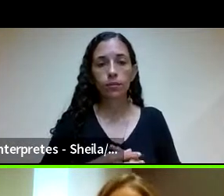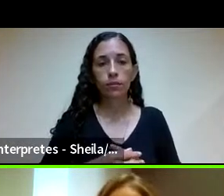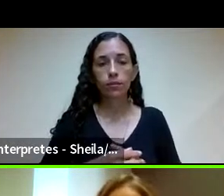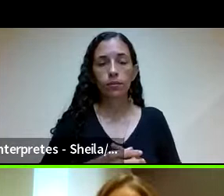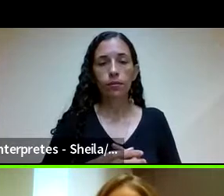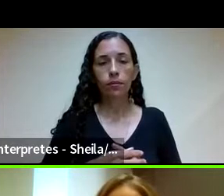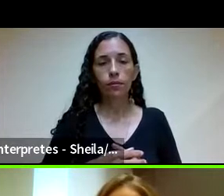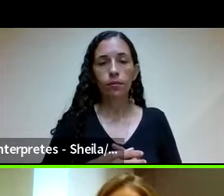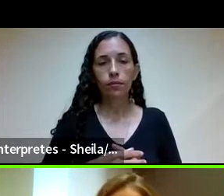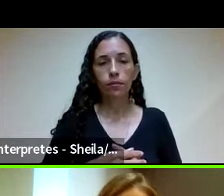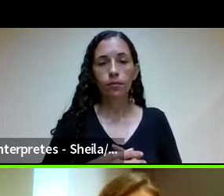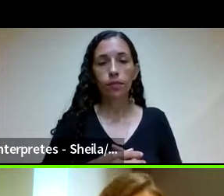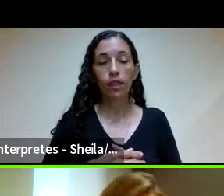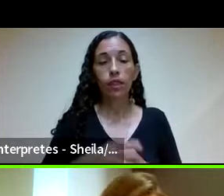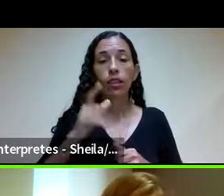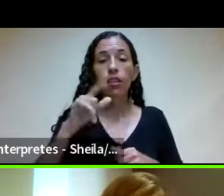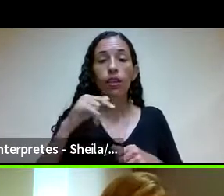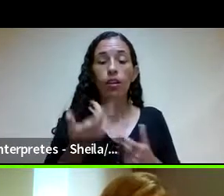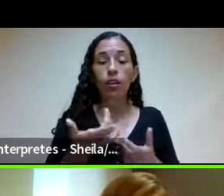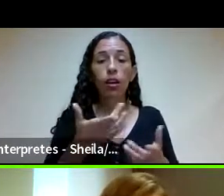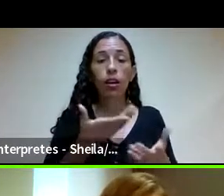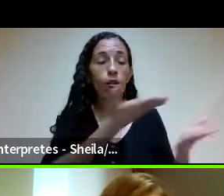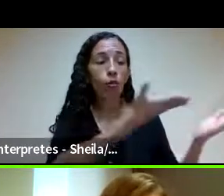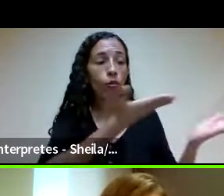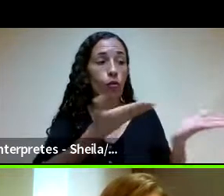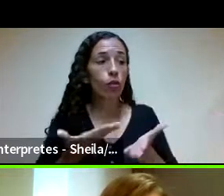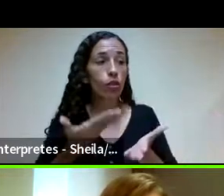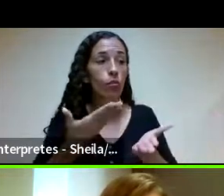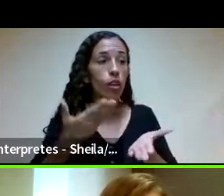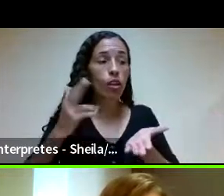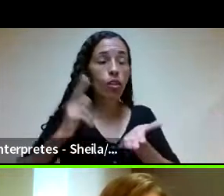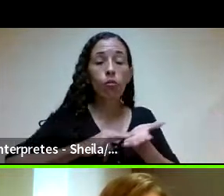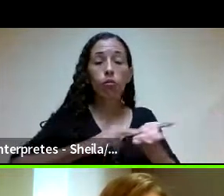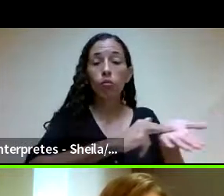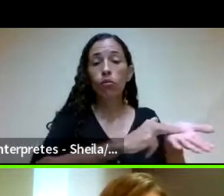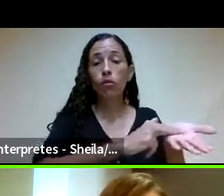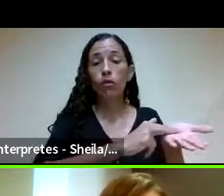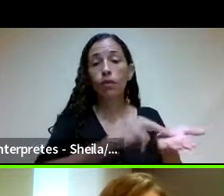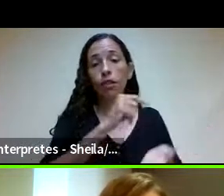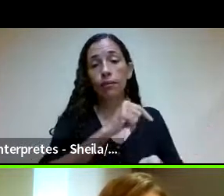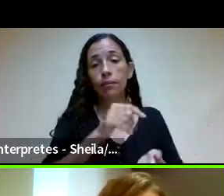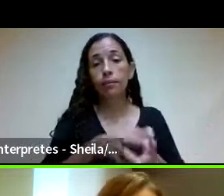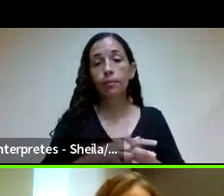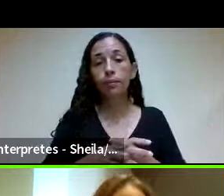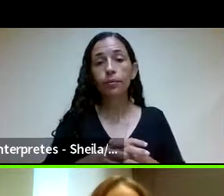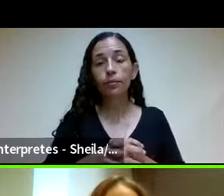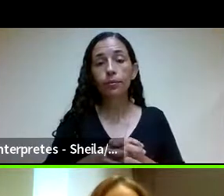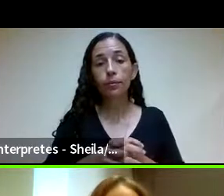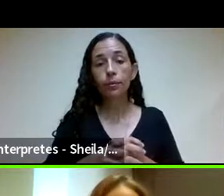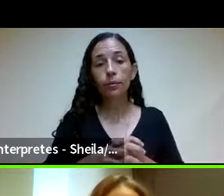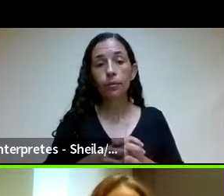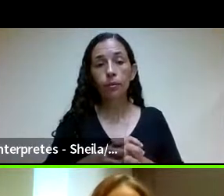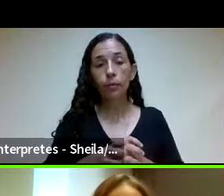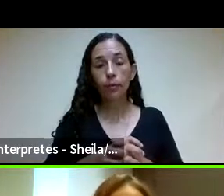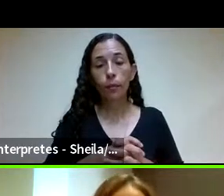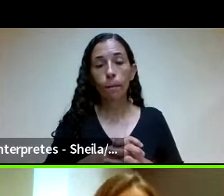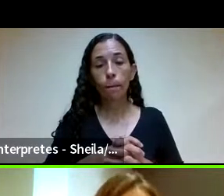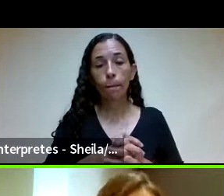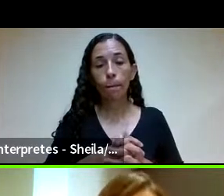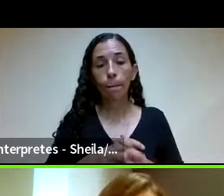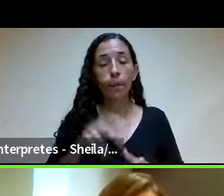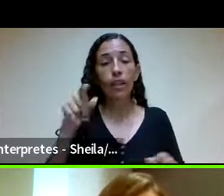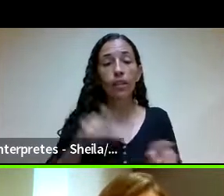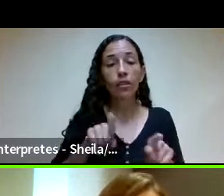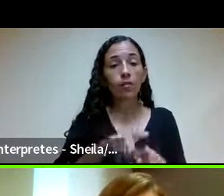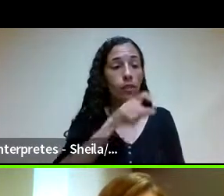sentença ela foi intimada pelo correio. No mérito, a parte ré defende